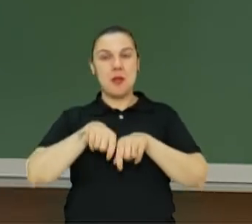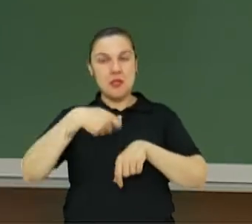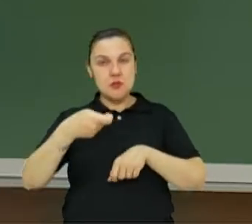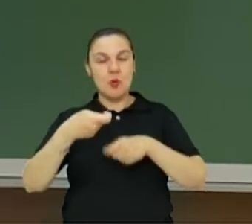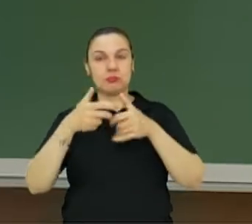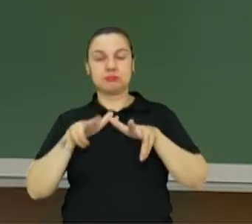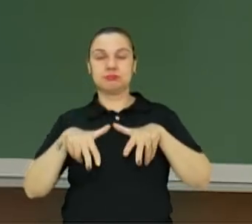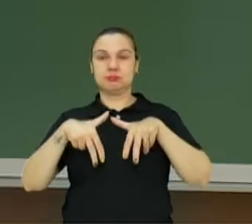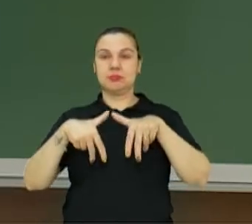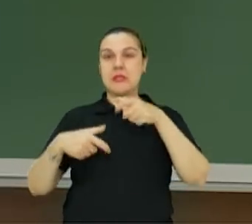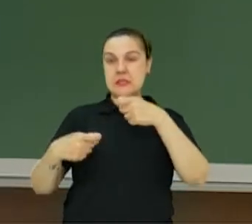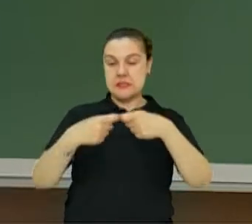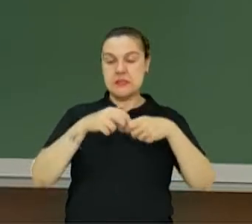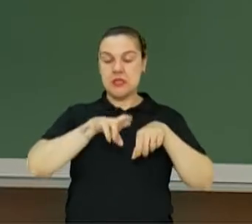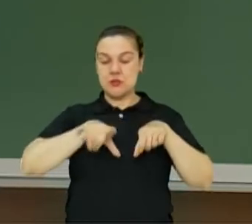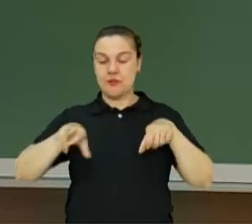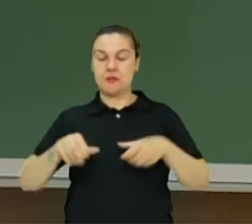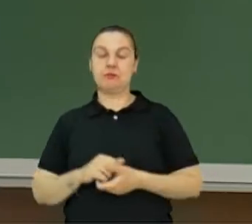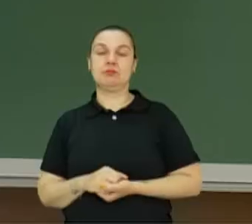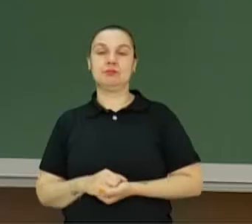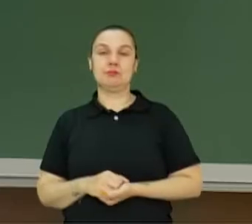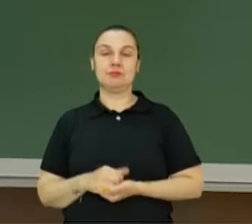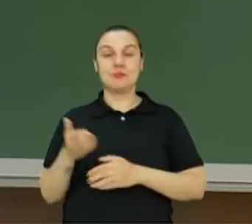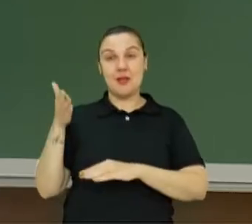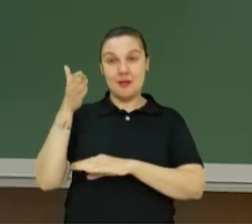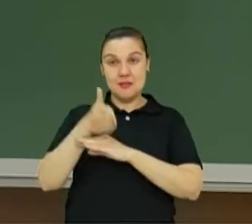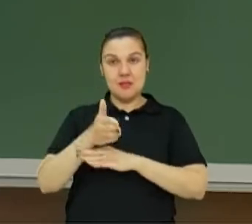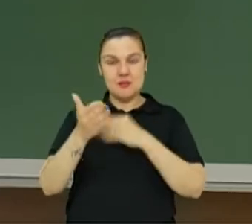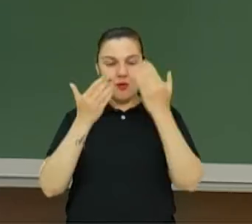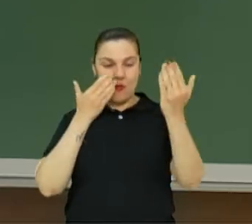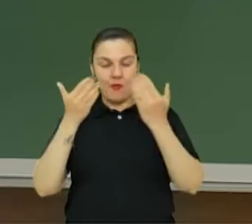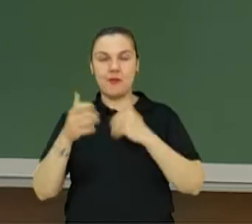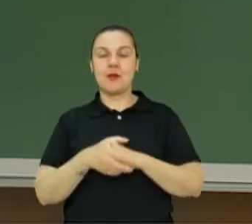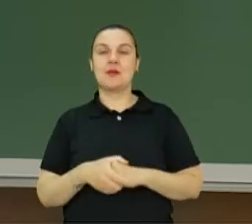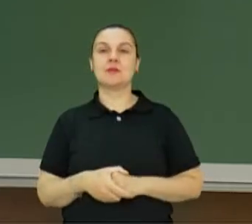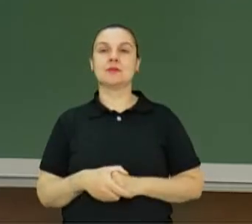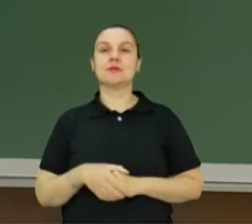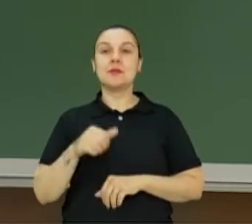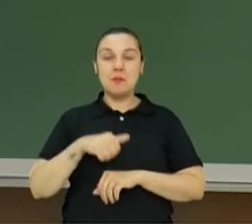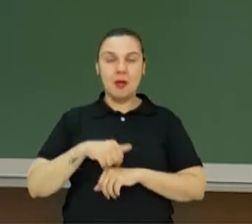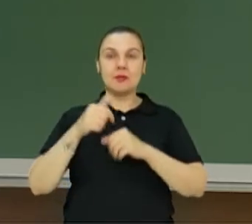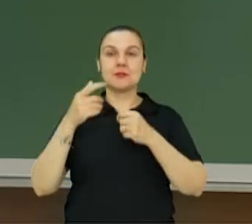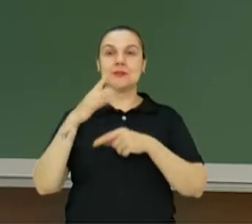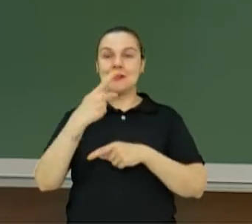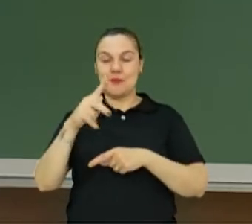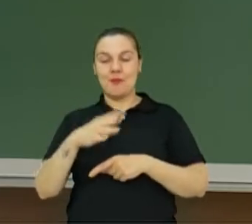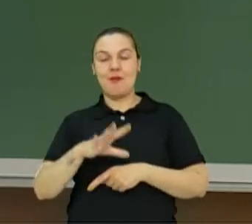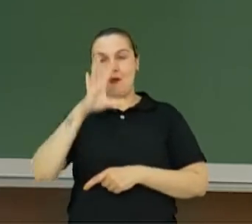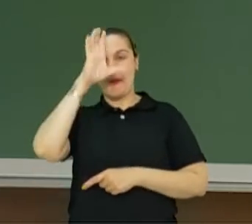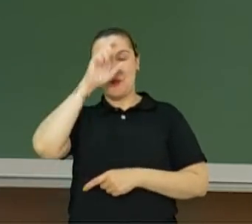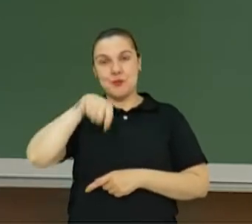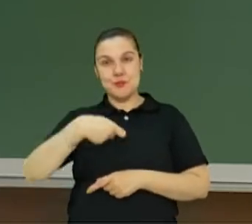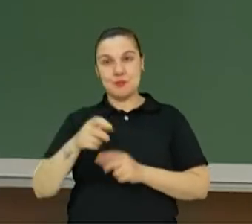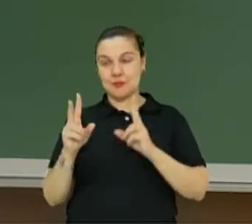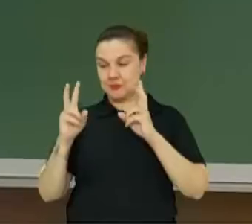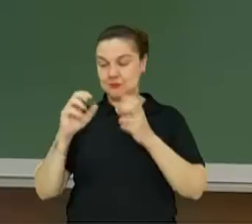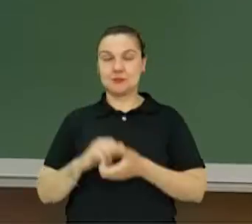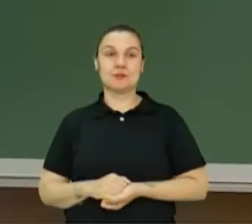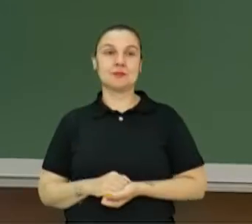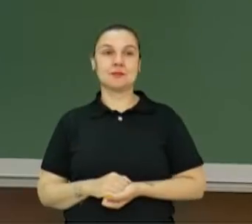sexualidade, tá? Então, acessa, confere aí esse material para enriquecer mais ainda o teu conhecimento sobre esse